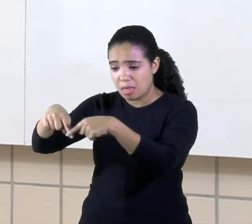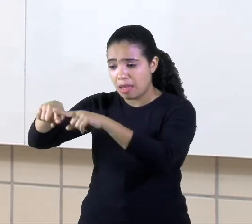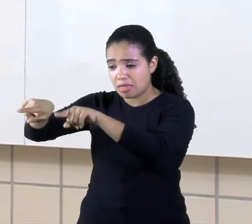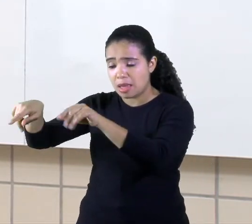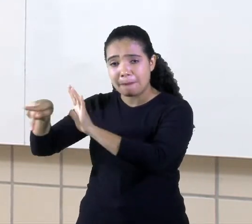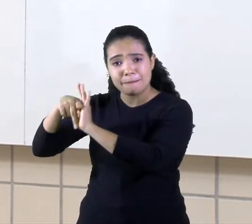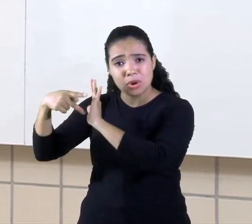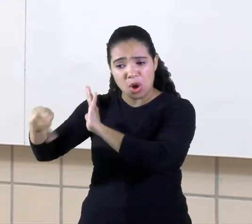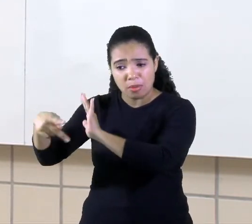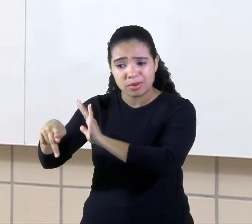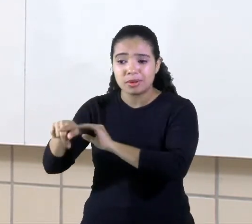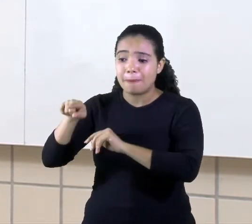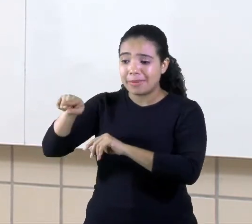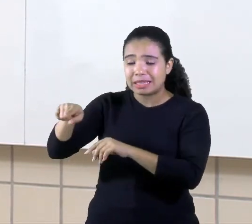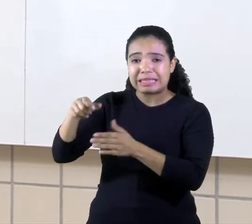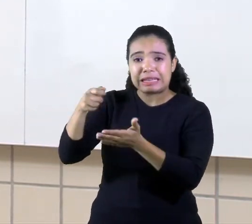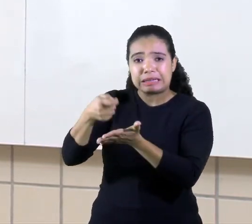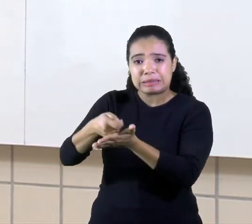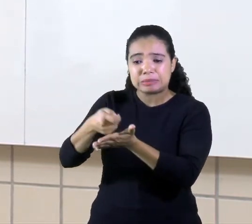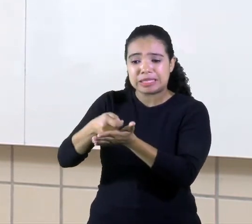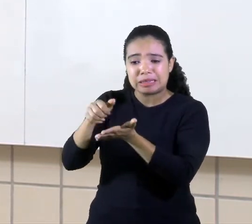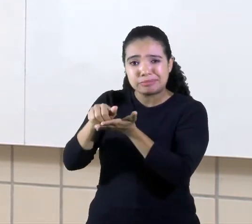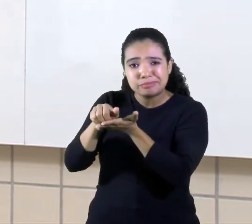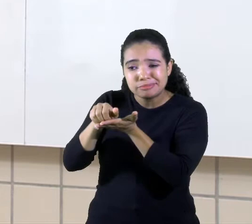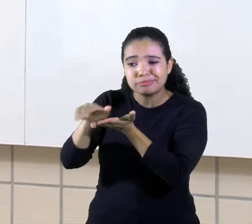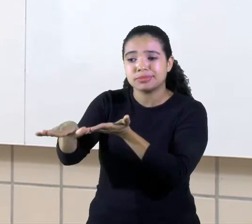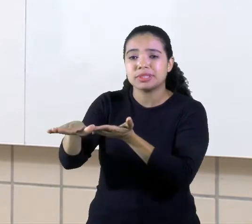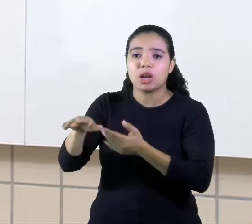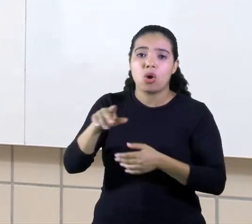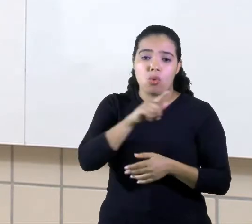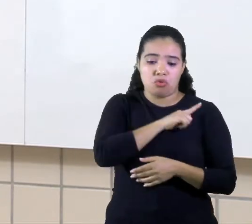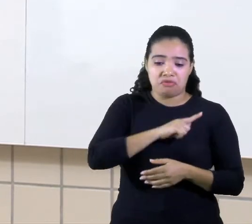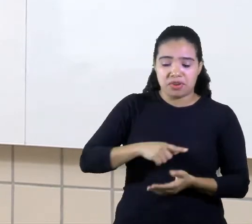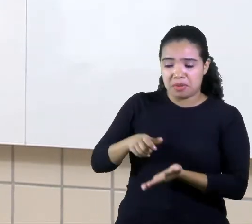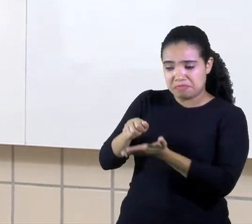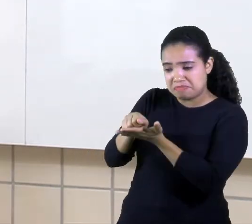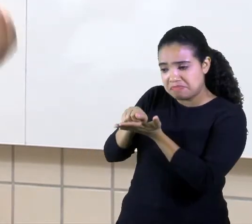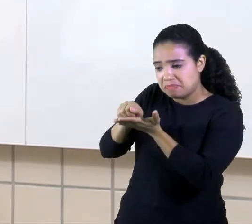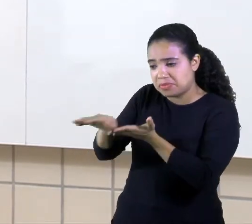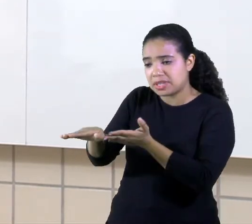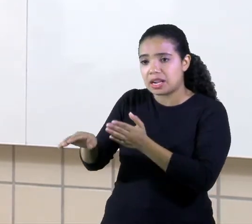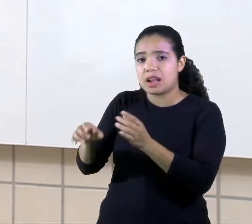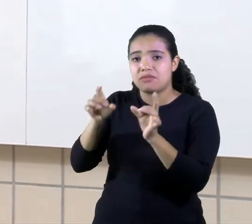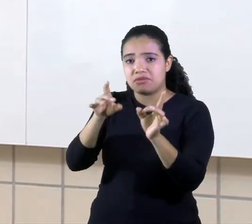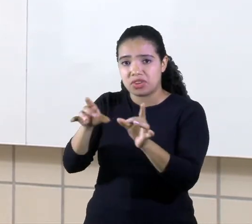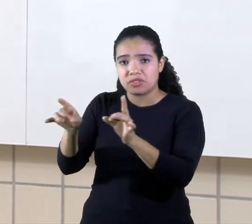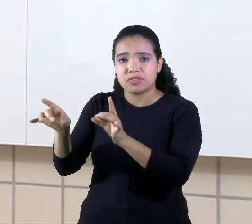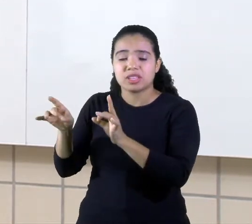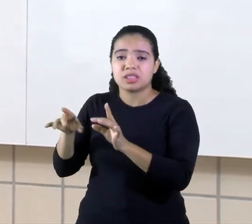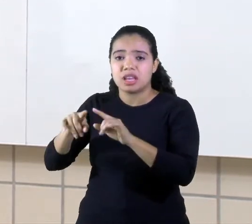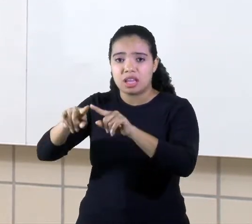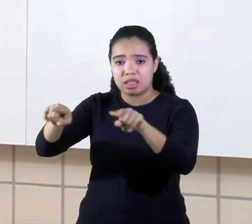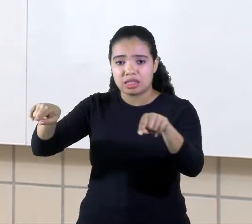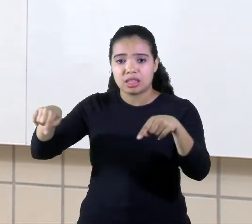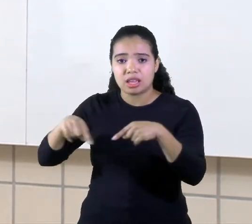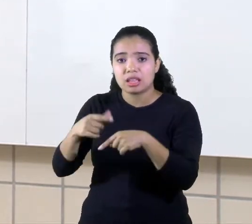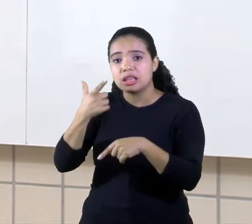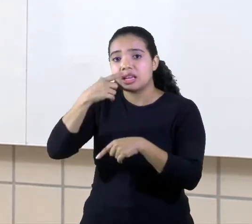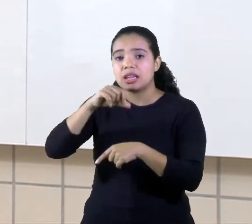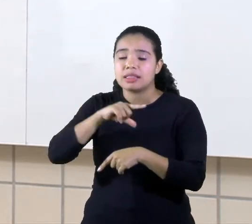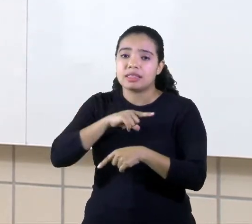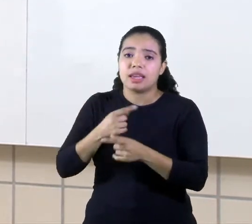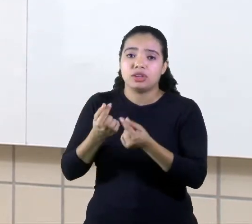obrigados a saírem das suas terras para o governo, então, promover a lei de terras e vender essas terras para quem tivesse dinheiro